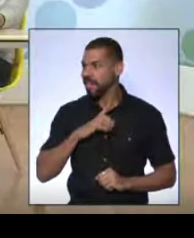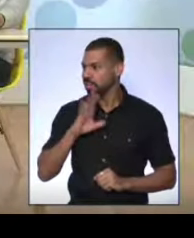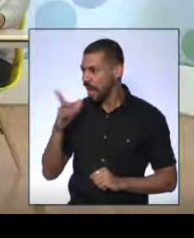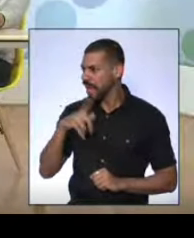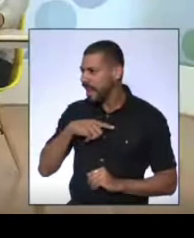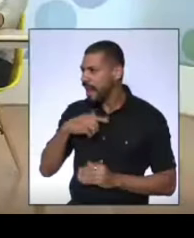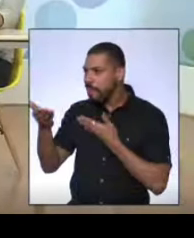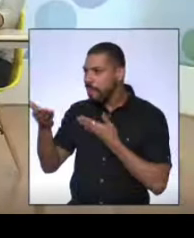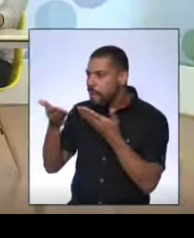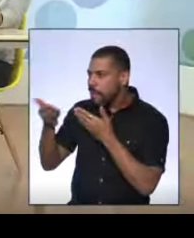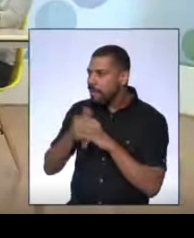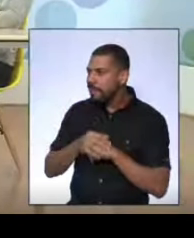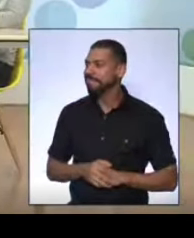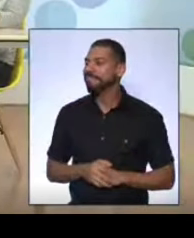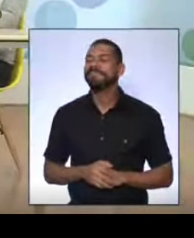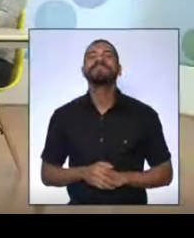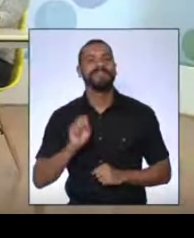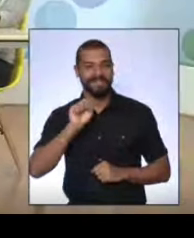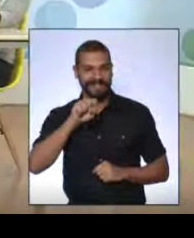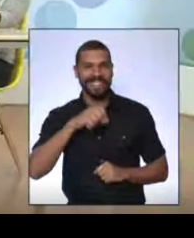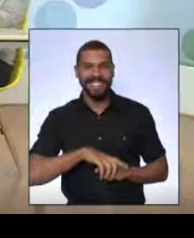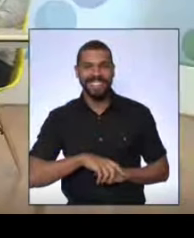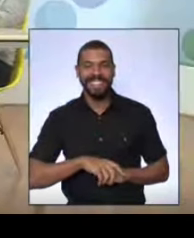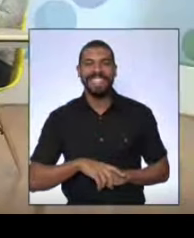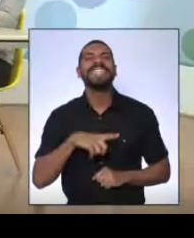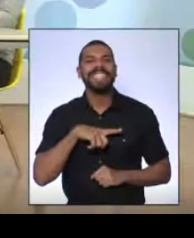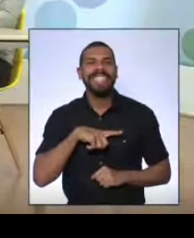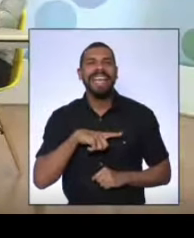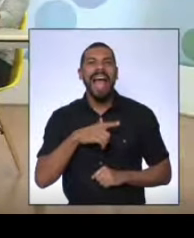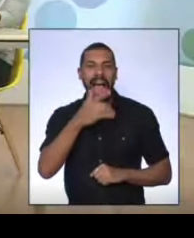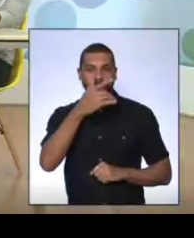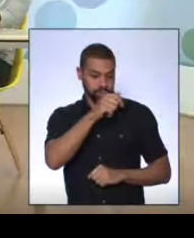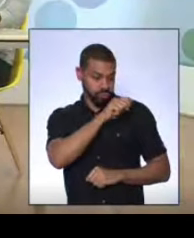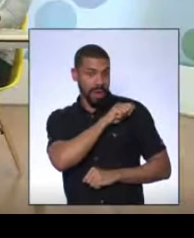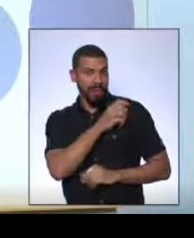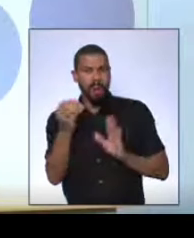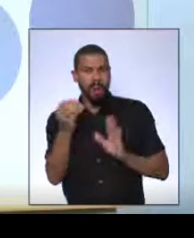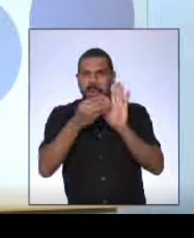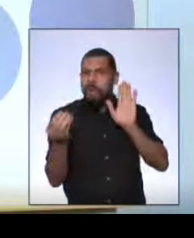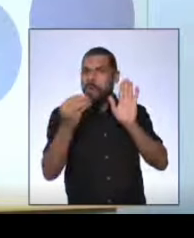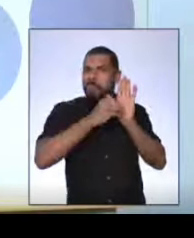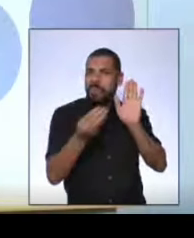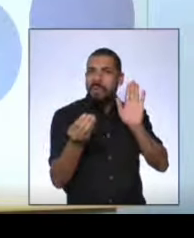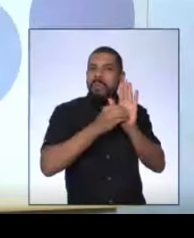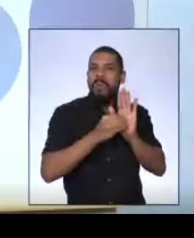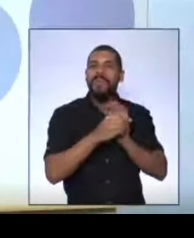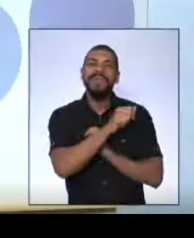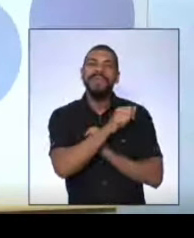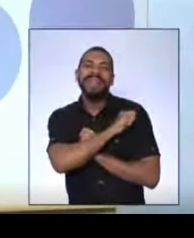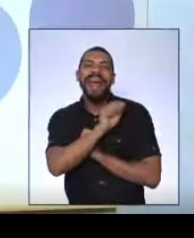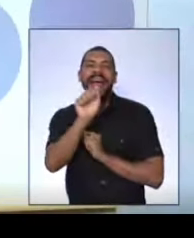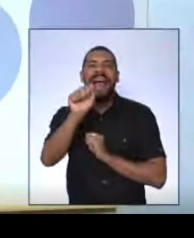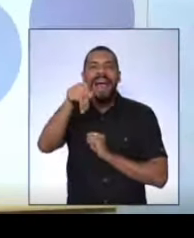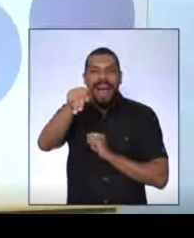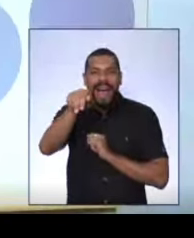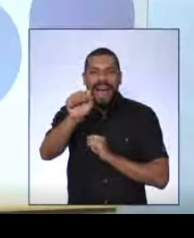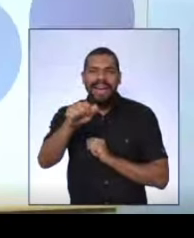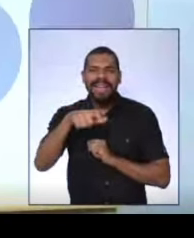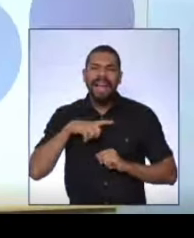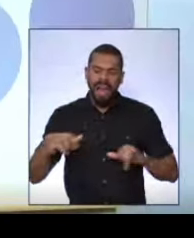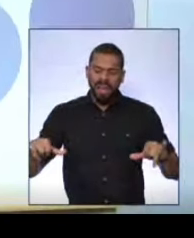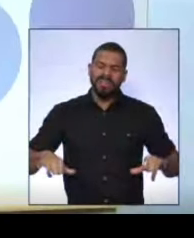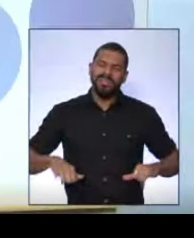aí interagindo? Sim. Digam lá. Além da intertextualidade que eles colocaram, né? A Ana Beatriz, ela colocou que era o